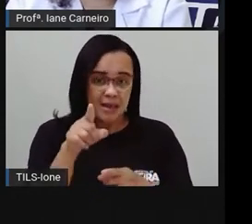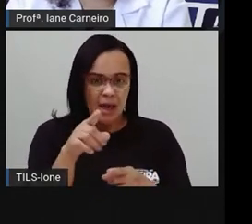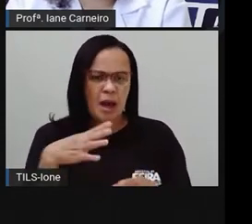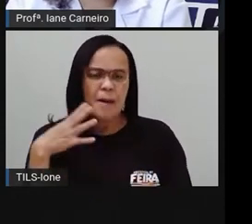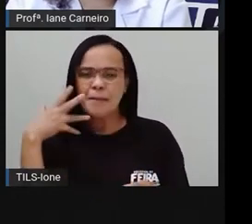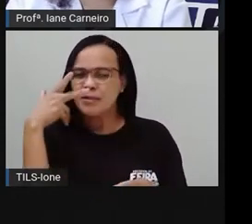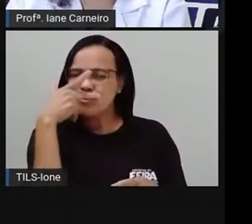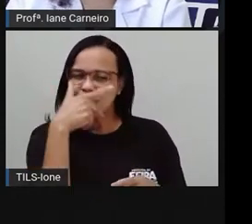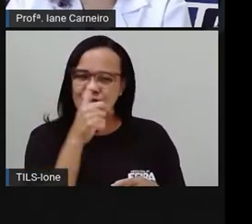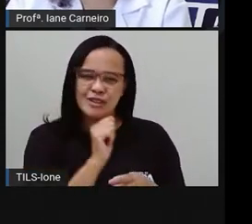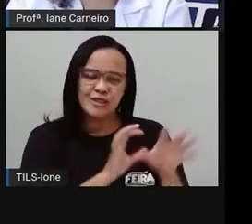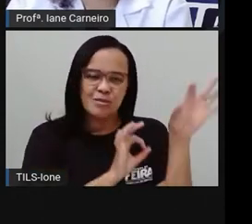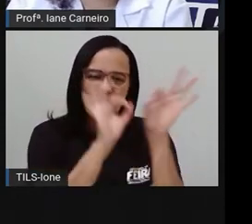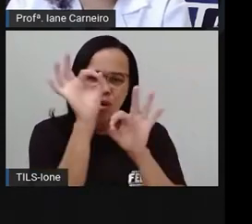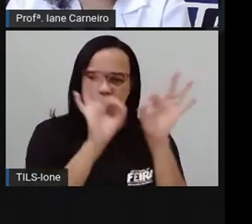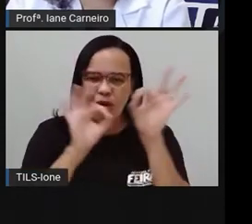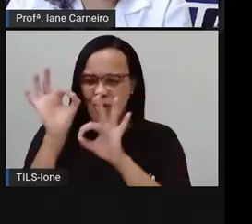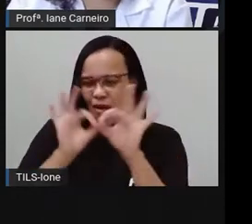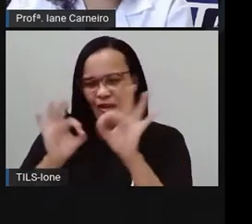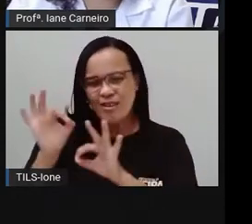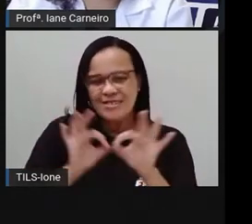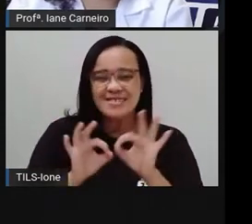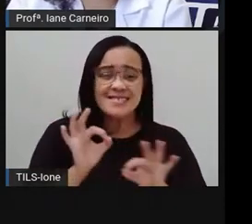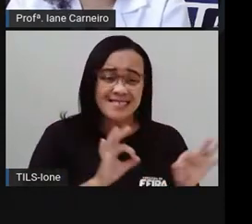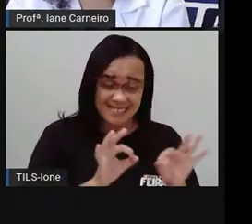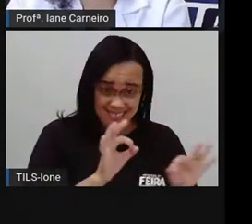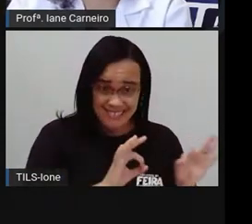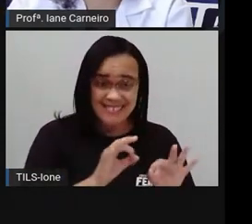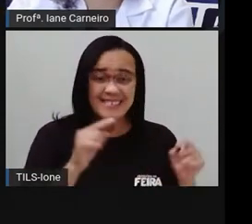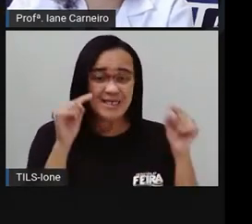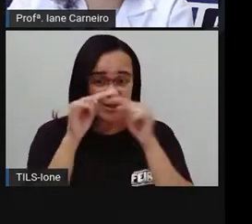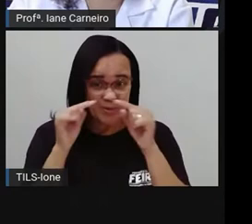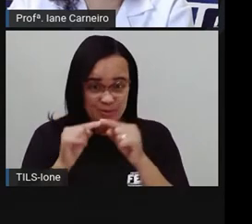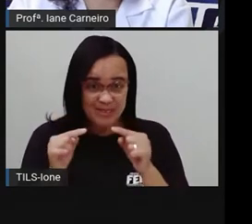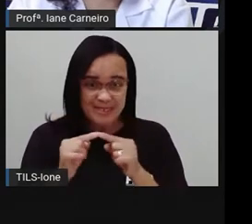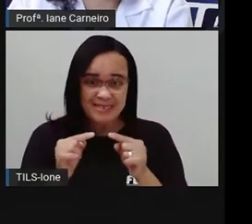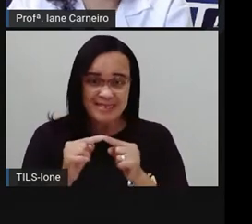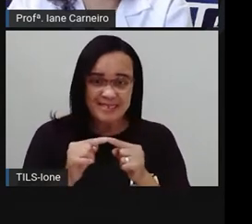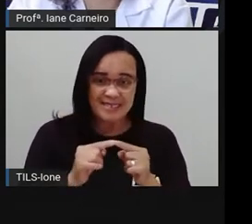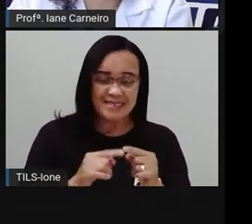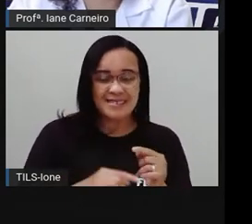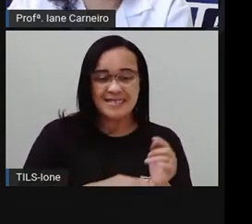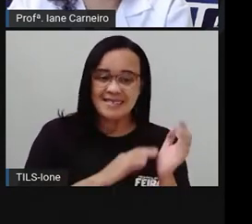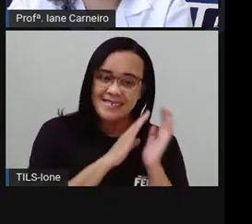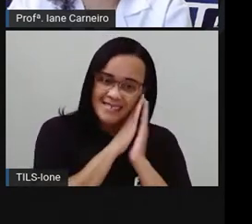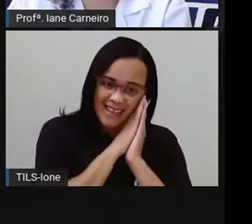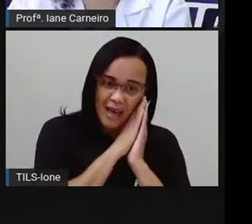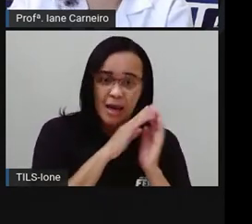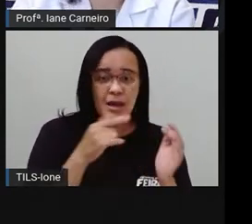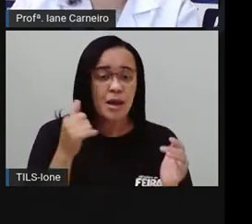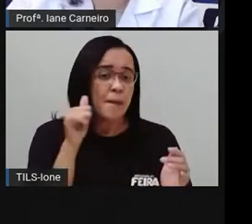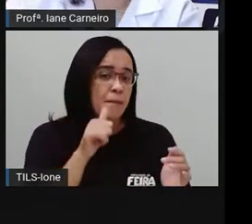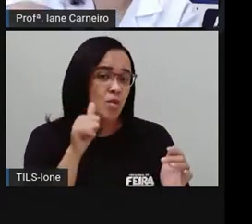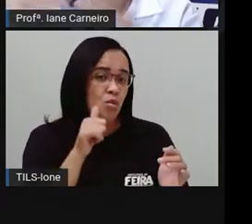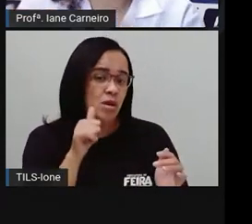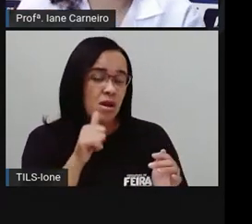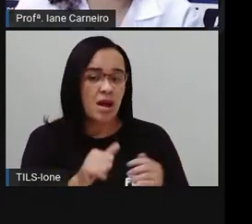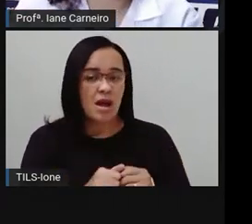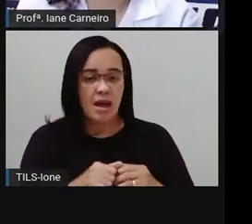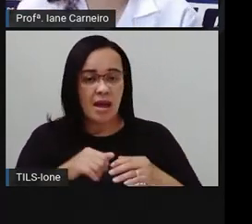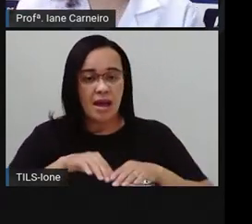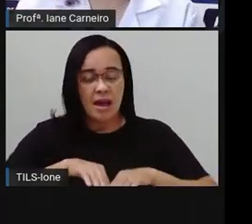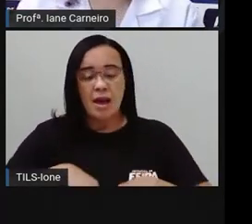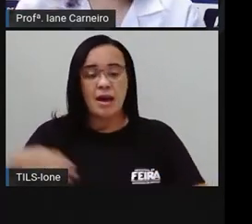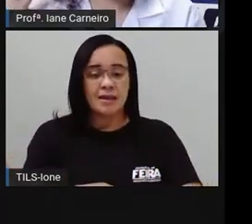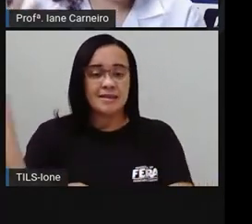né? Bem bacana que as pessoas colocam essas decorações. Tem essa namoradeira, eu acho o nome delas, né? Que bota na